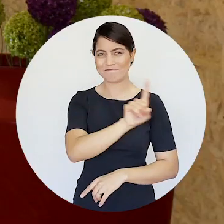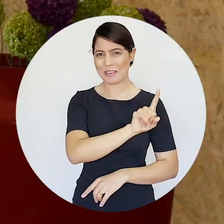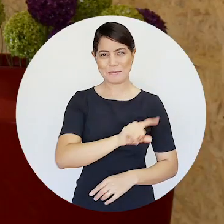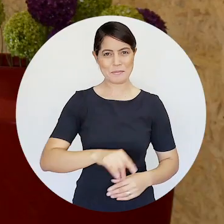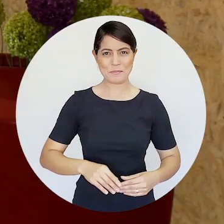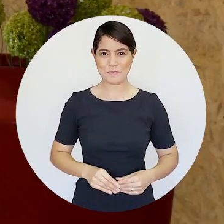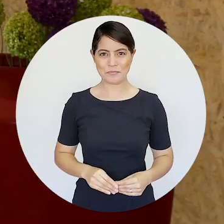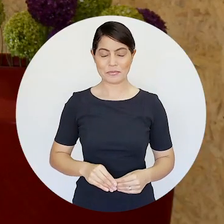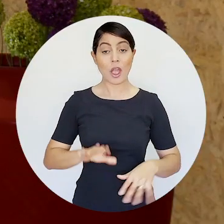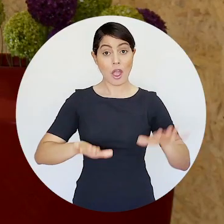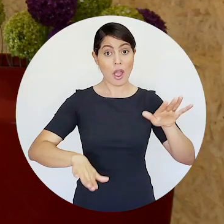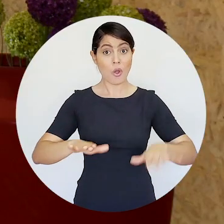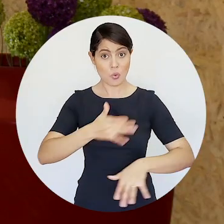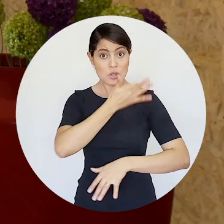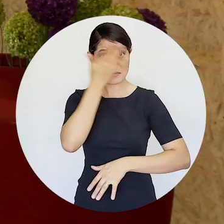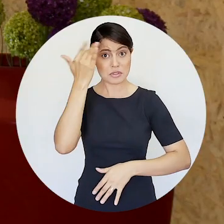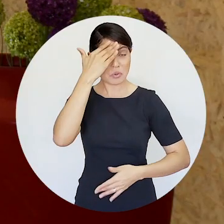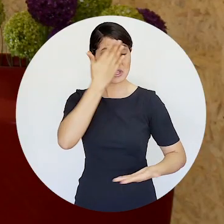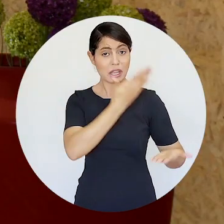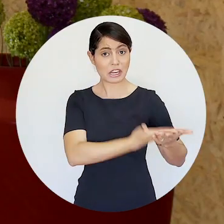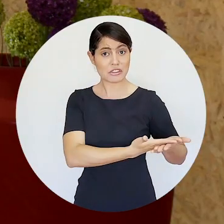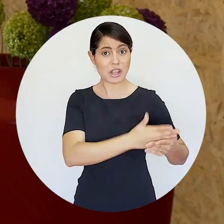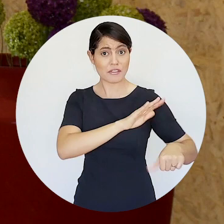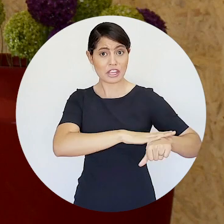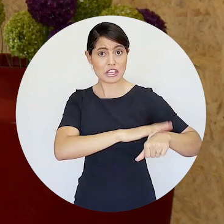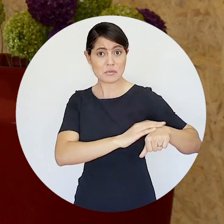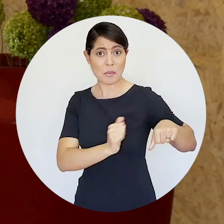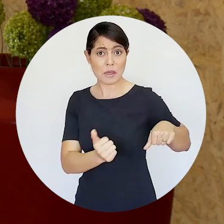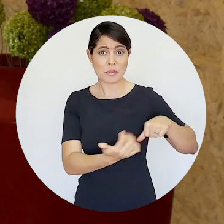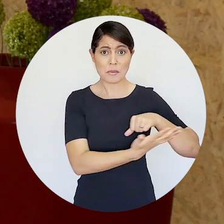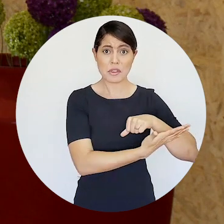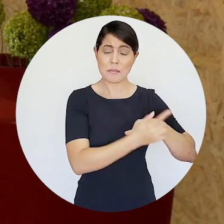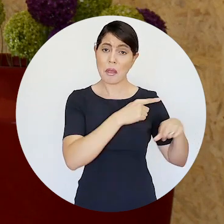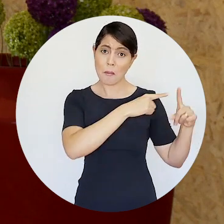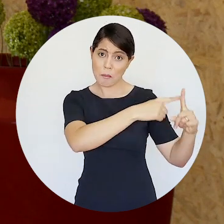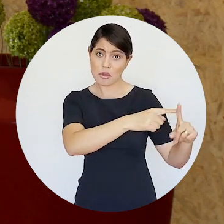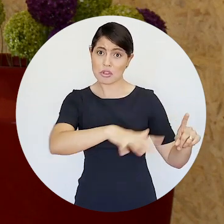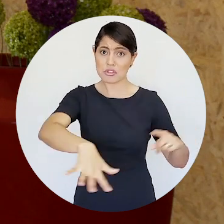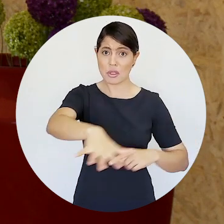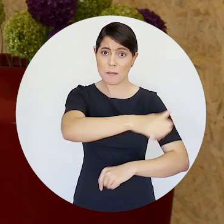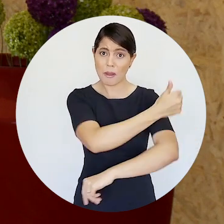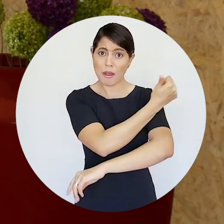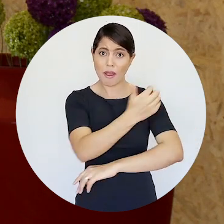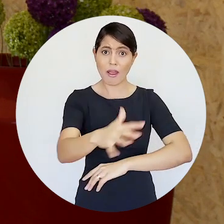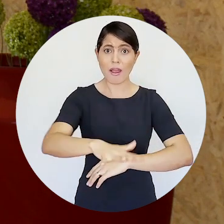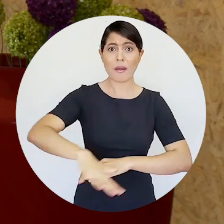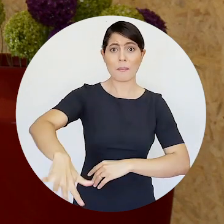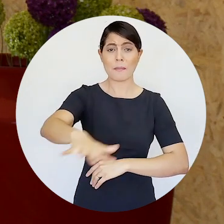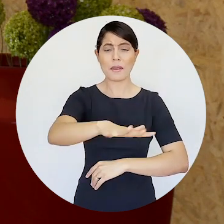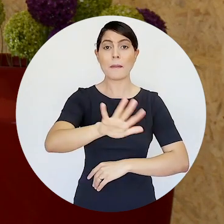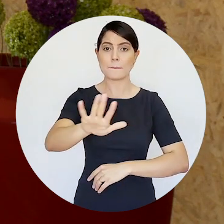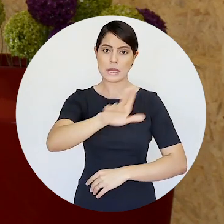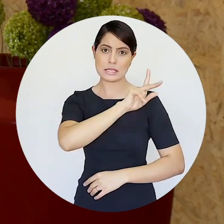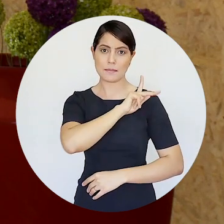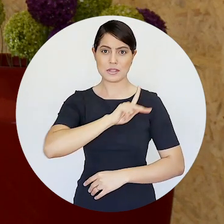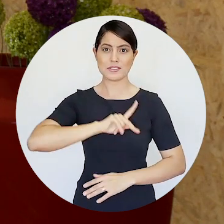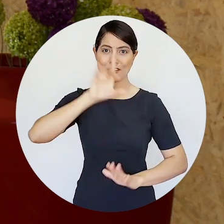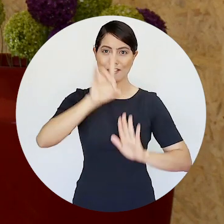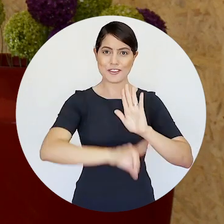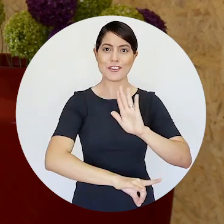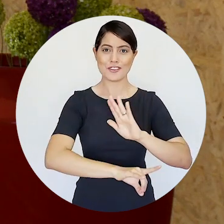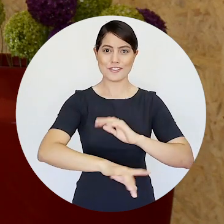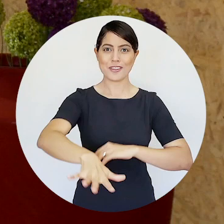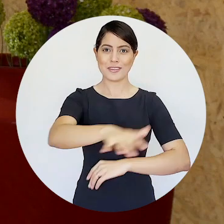E muitas pessoas estavam encarando dessa forma, como se a pandemia estivesse sendo positiva. Mas a presidente da